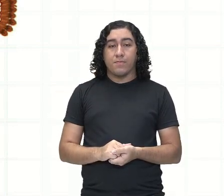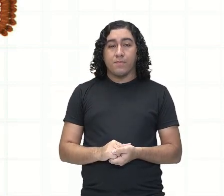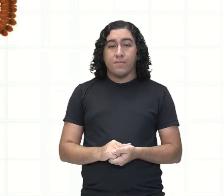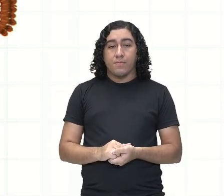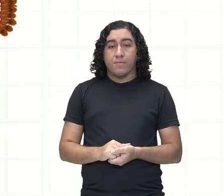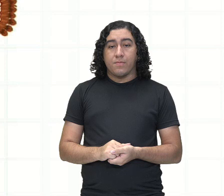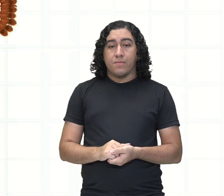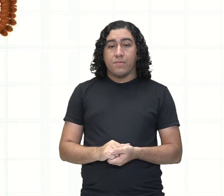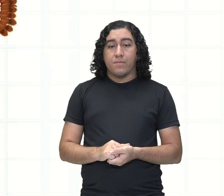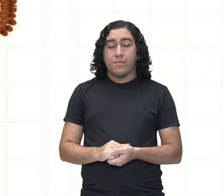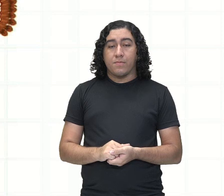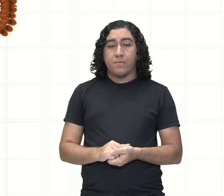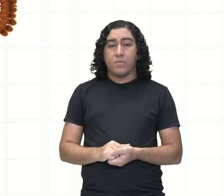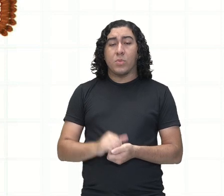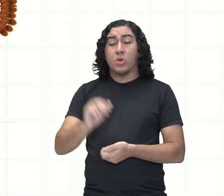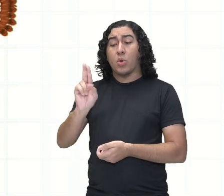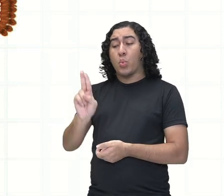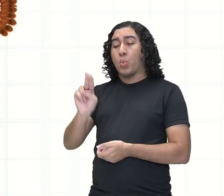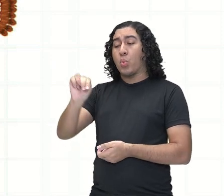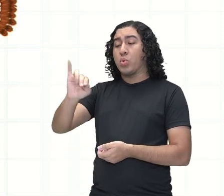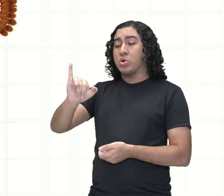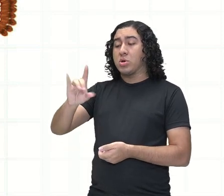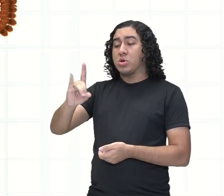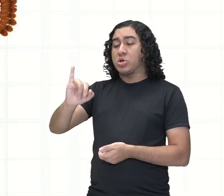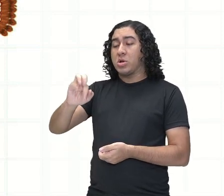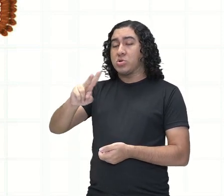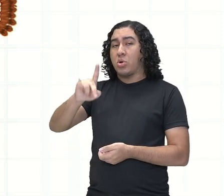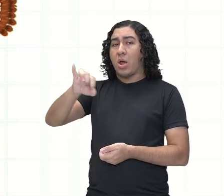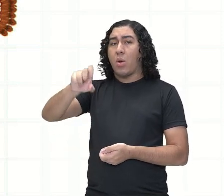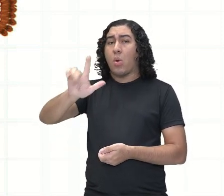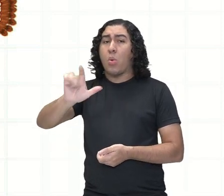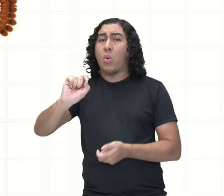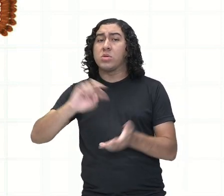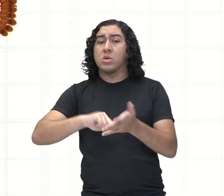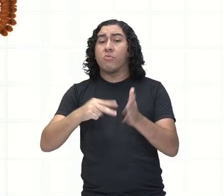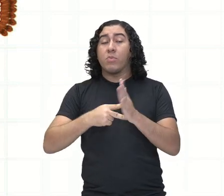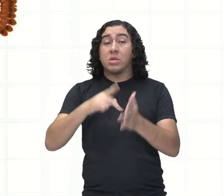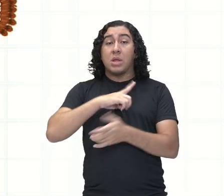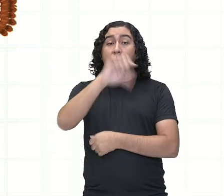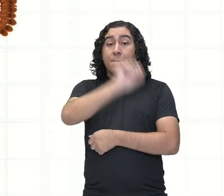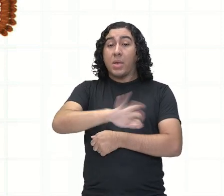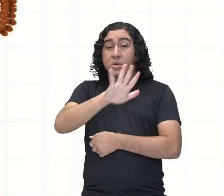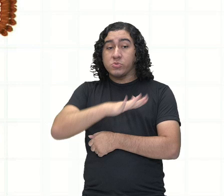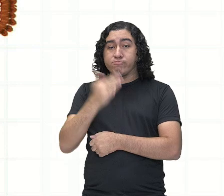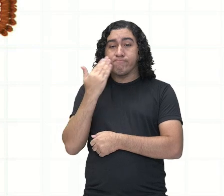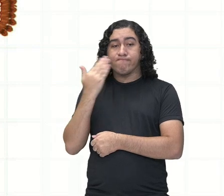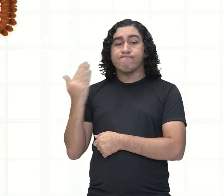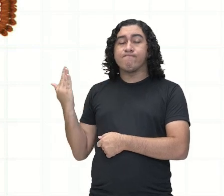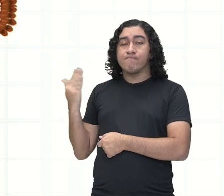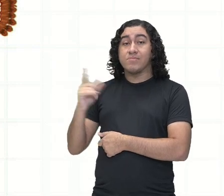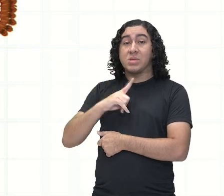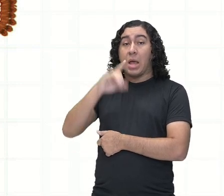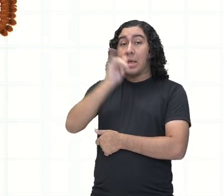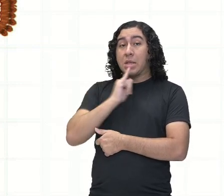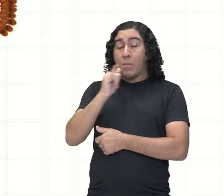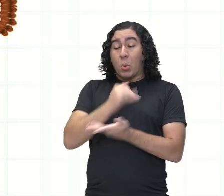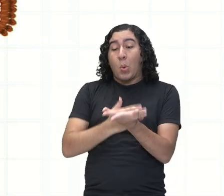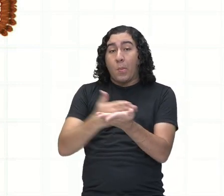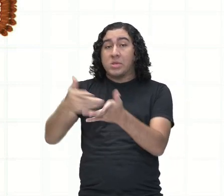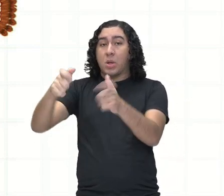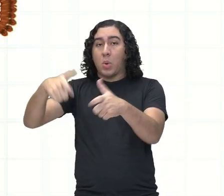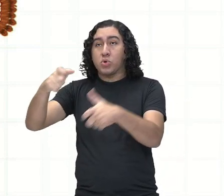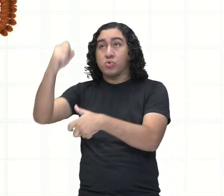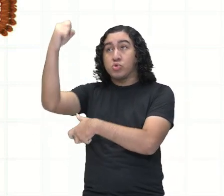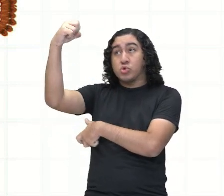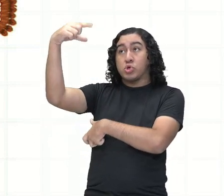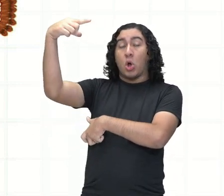unidirecional. E esse unidirecional é o que nós temos aqui já nessa ilustração. O Sol vai servir